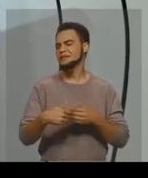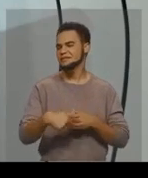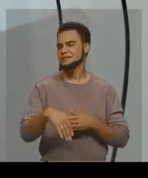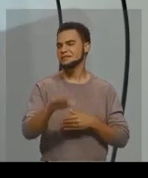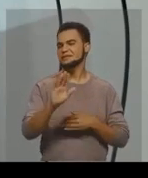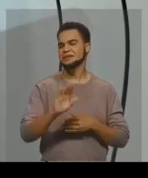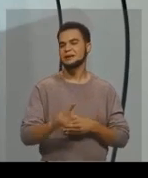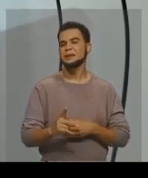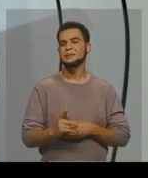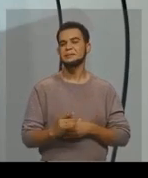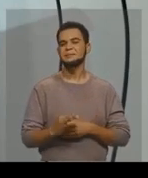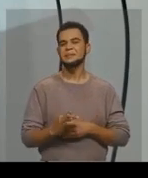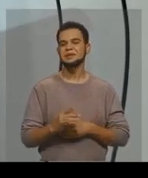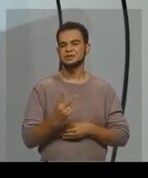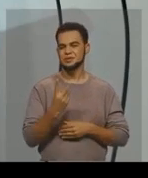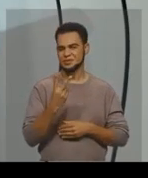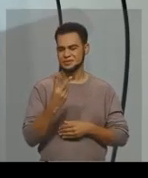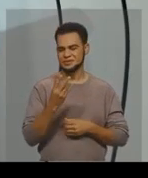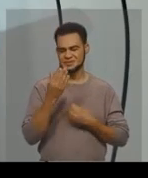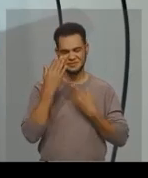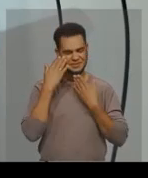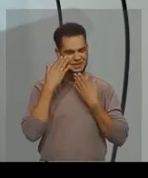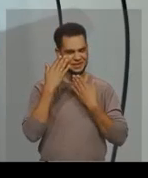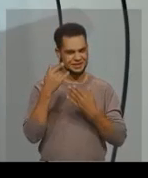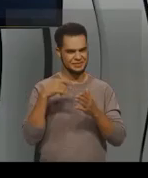2. Obrigado pela pergunta.